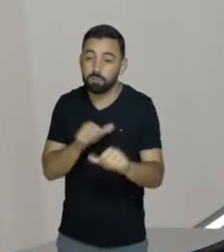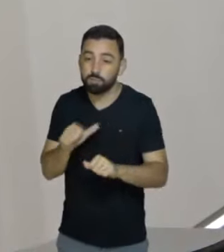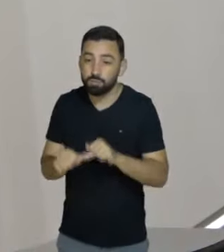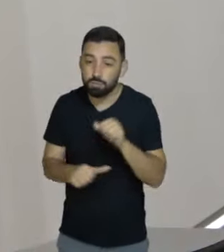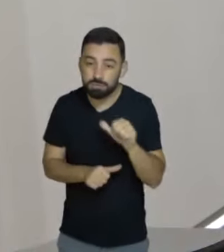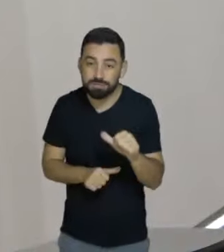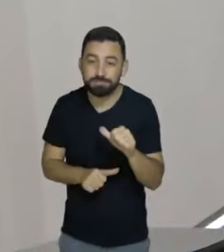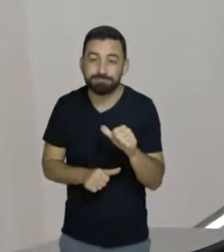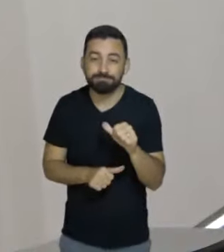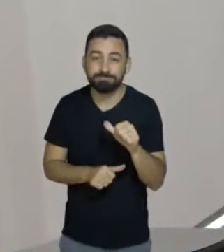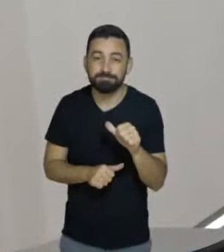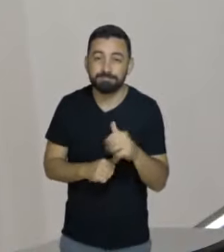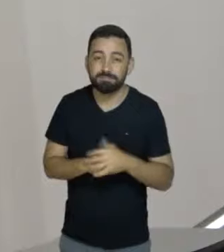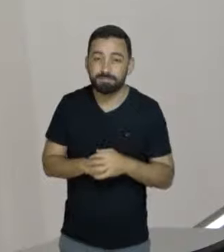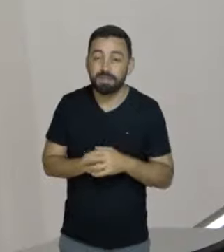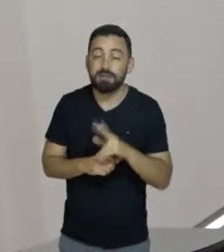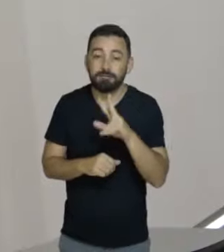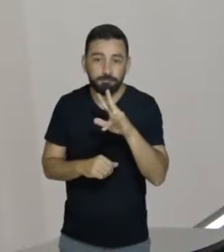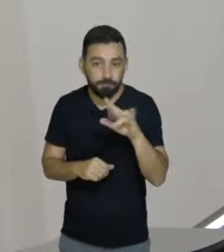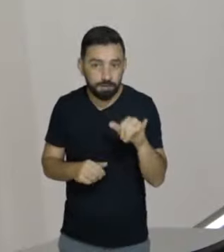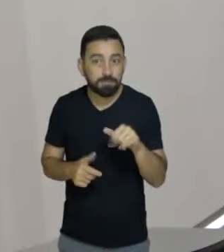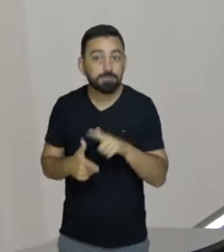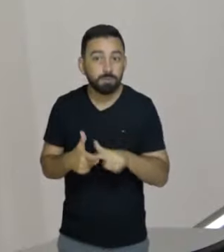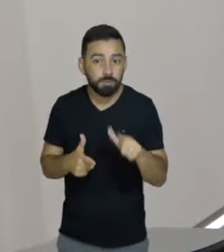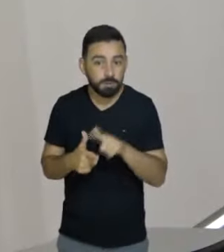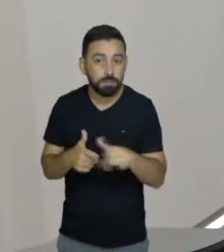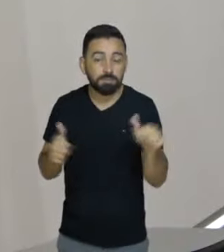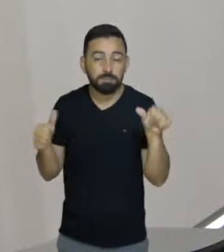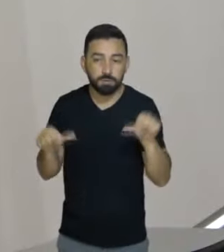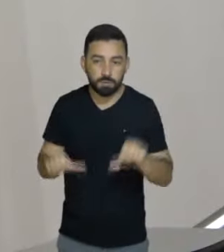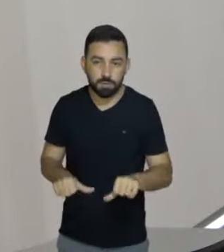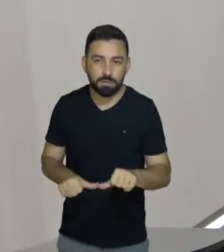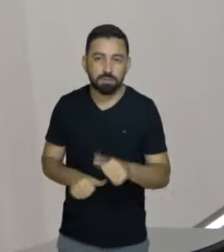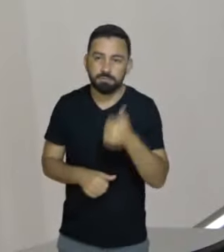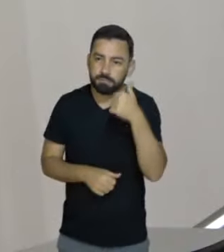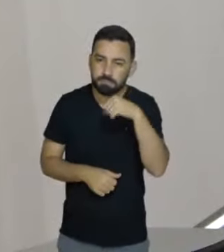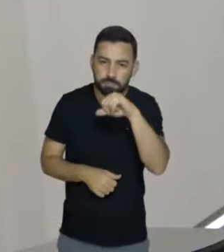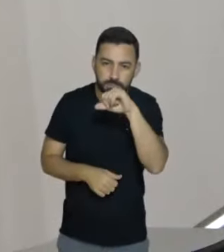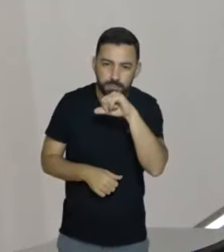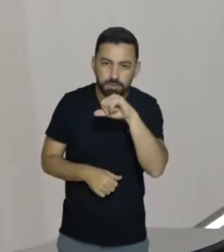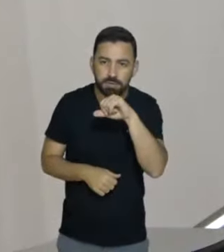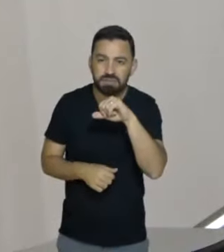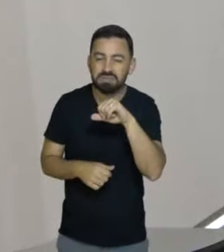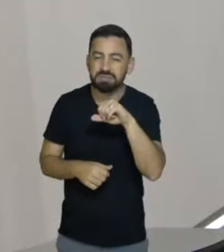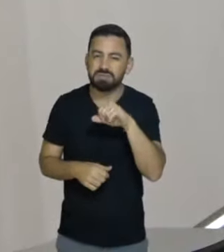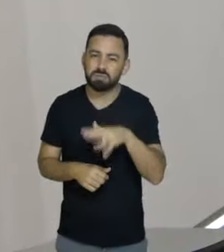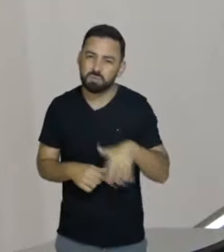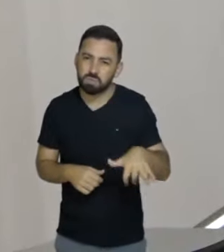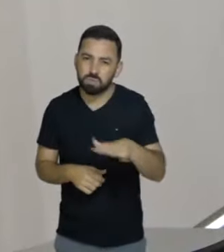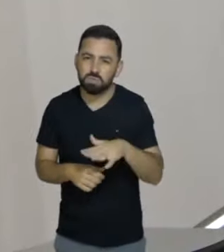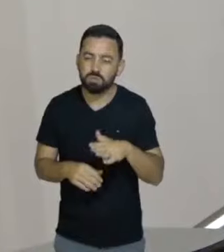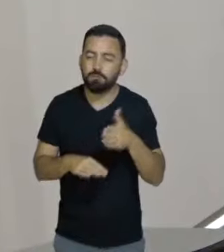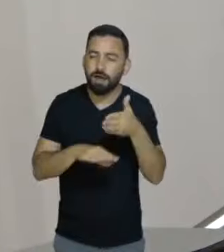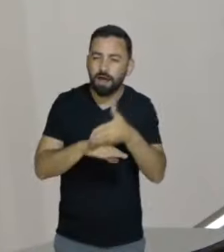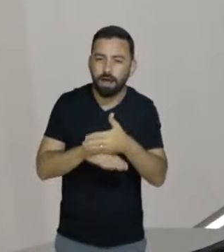clima vai afetar, mães vão estar com seus